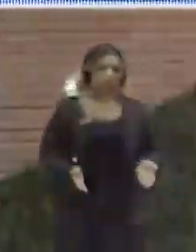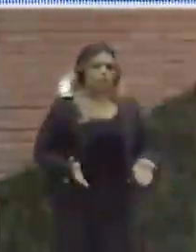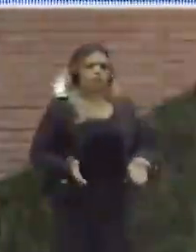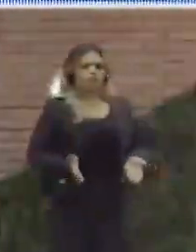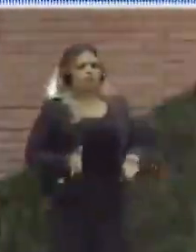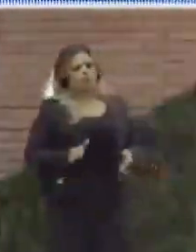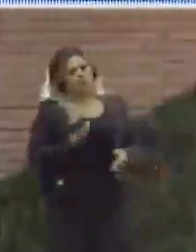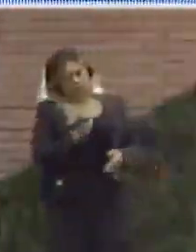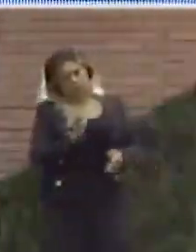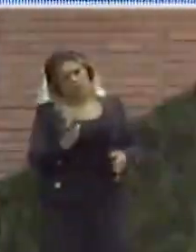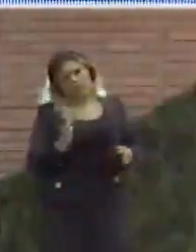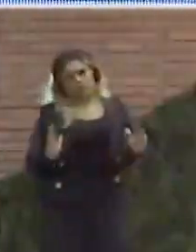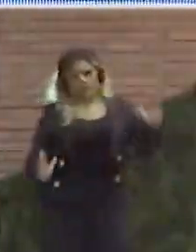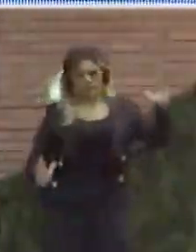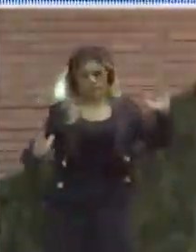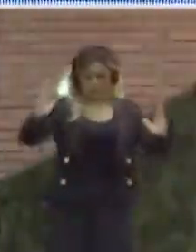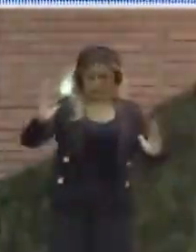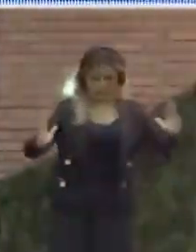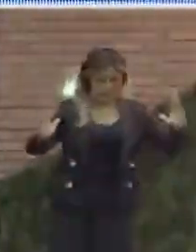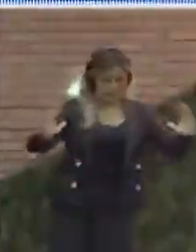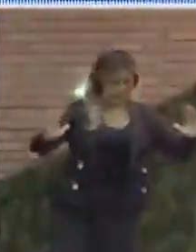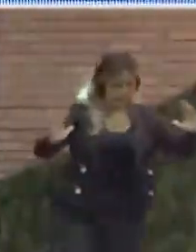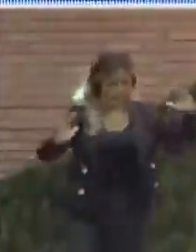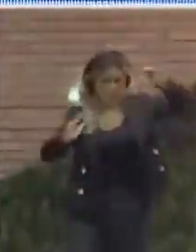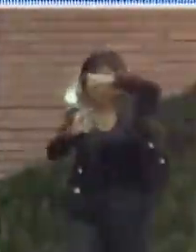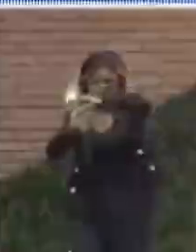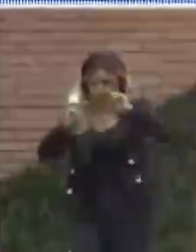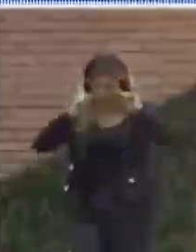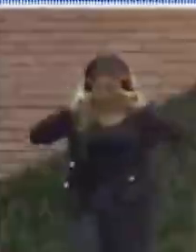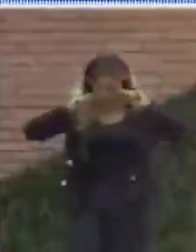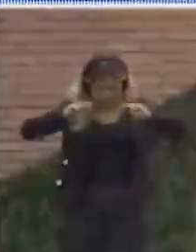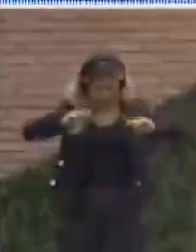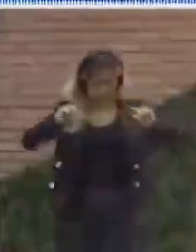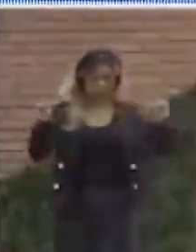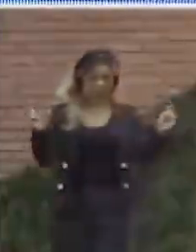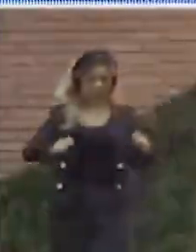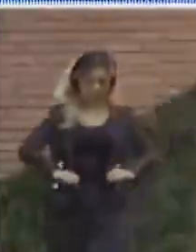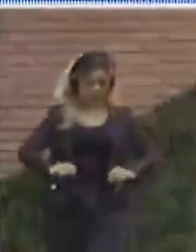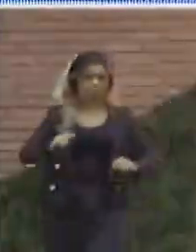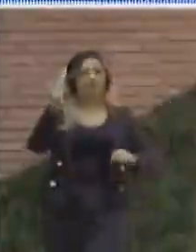é visível, não só a MEIS, mas muitos outros